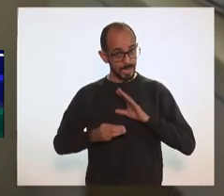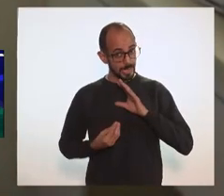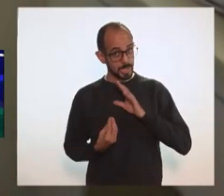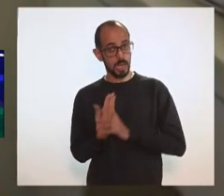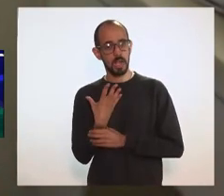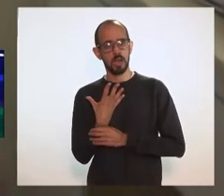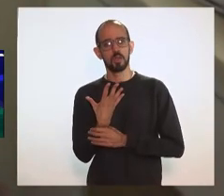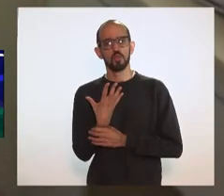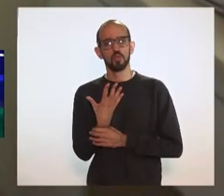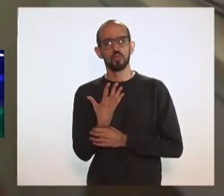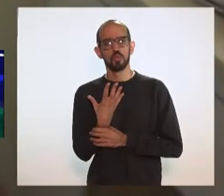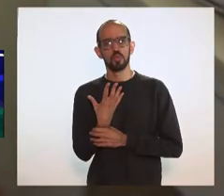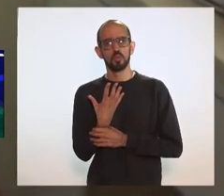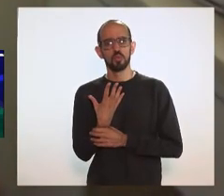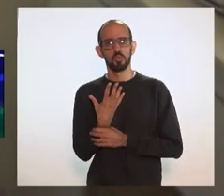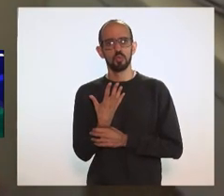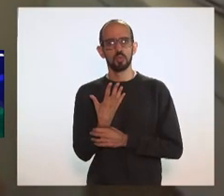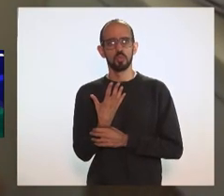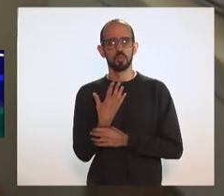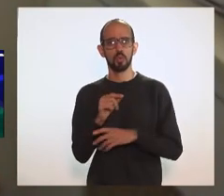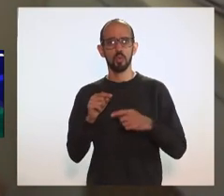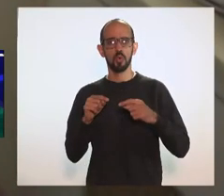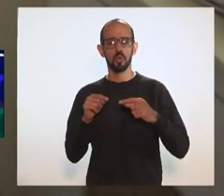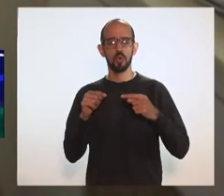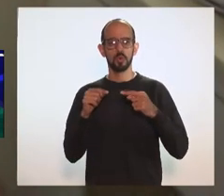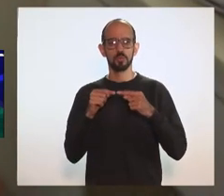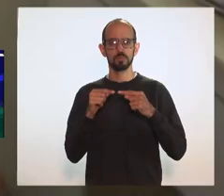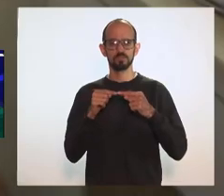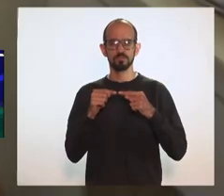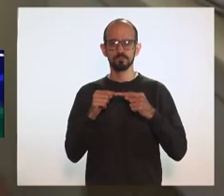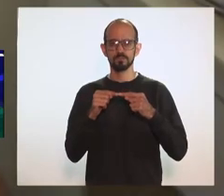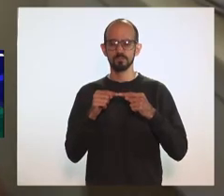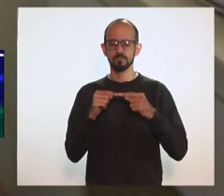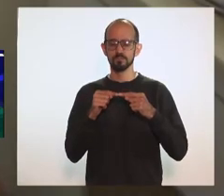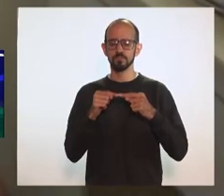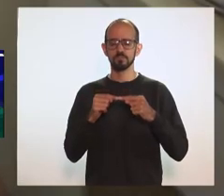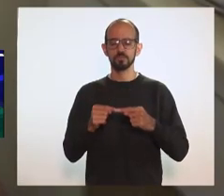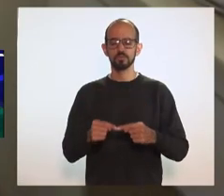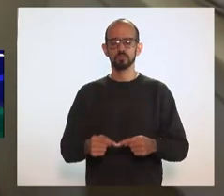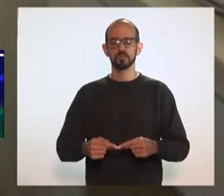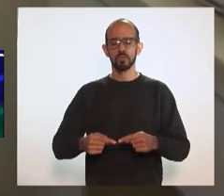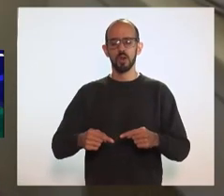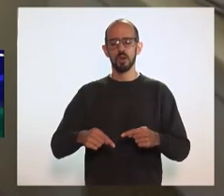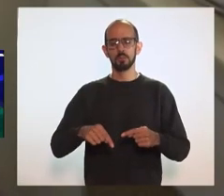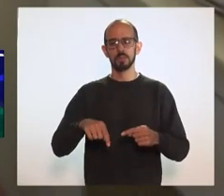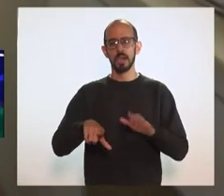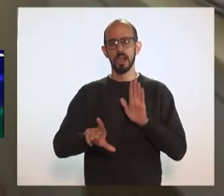Fica criado, com fulcro na Lei Complementar 160, de 7 de agosto de